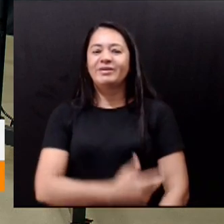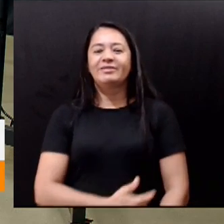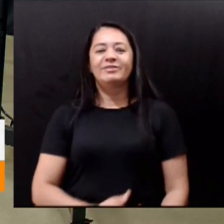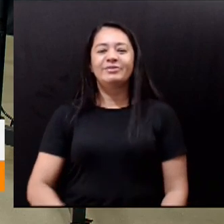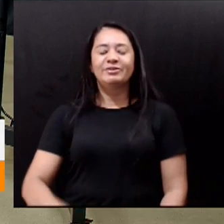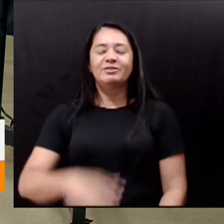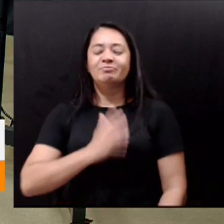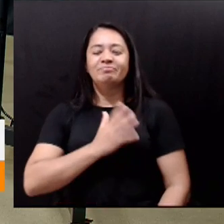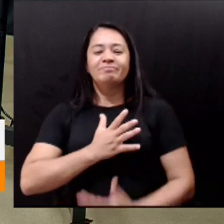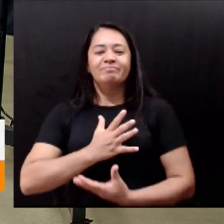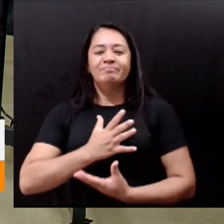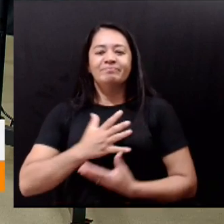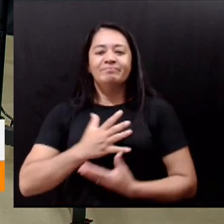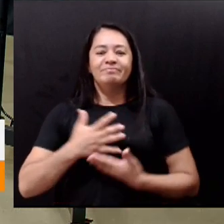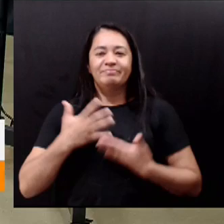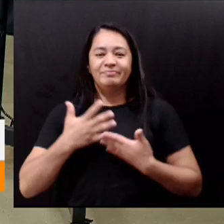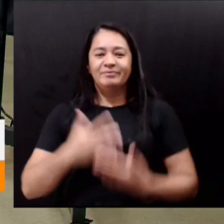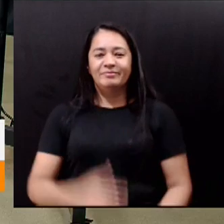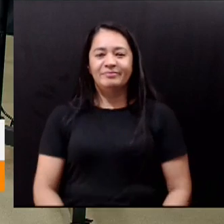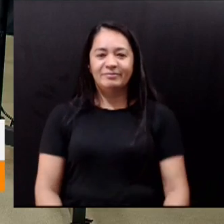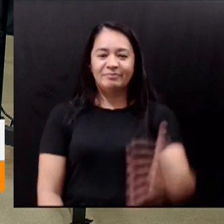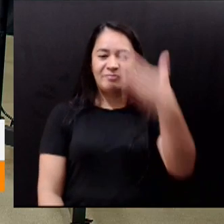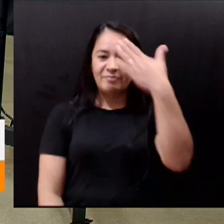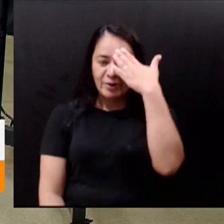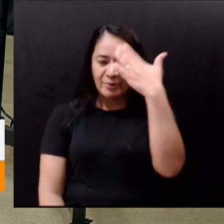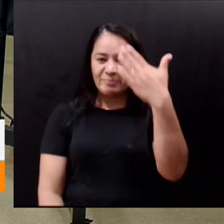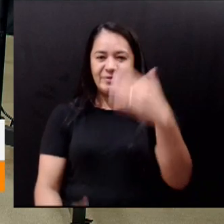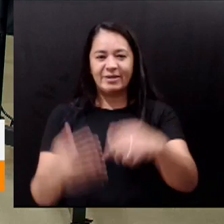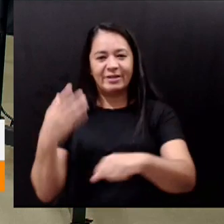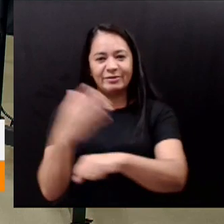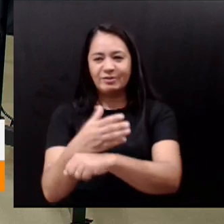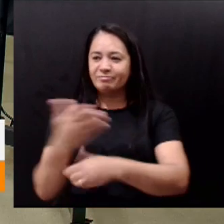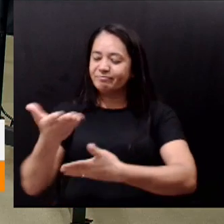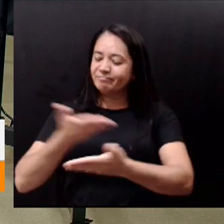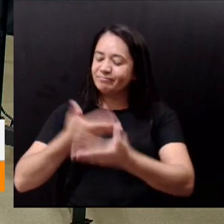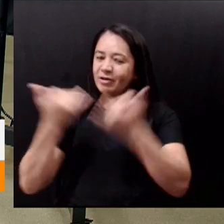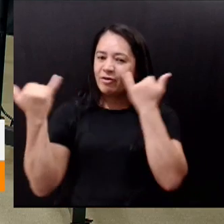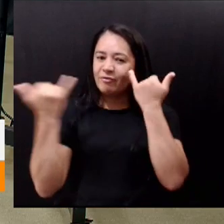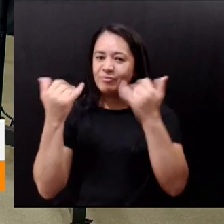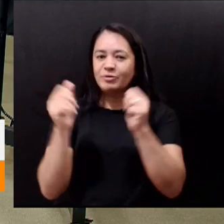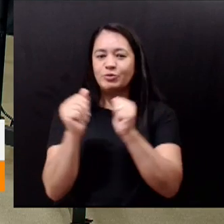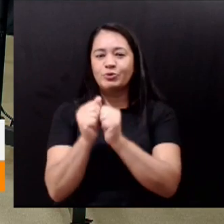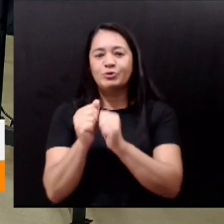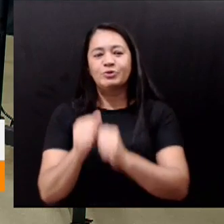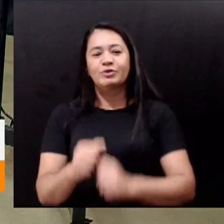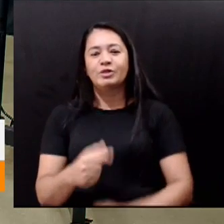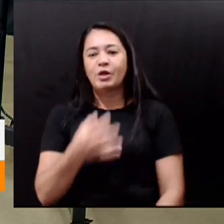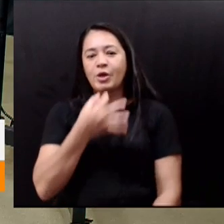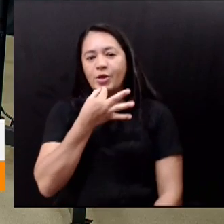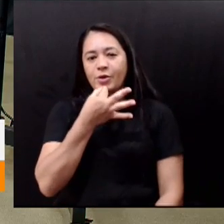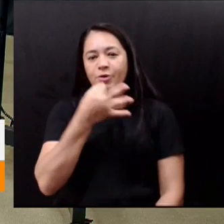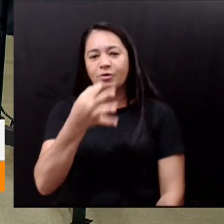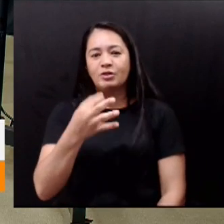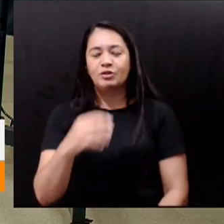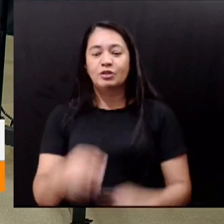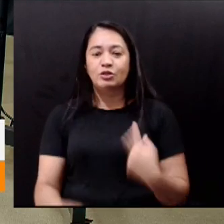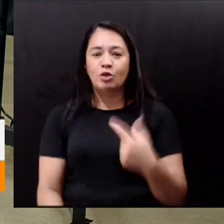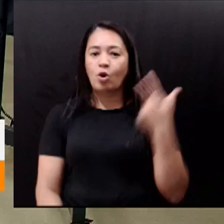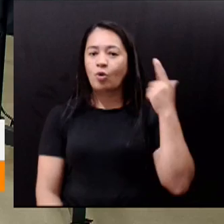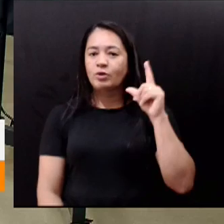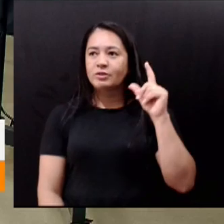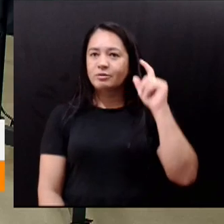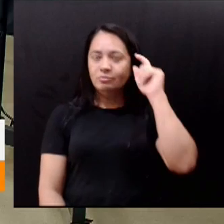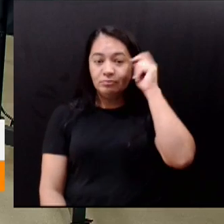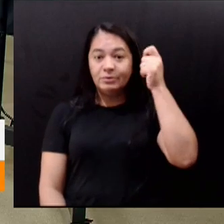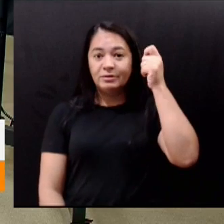Obrigada pela sua participação, por compartilhar informações com a gente. Eu acredito que a gente conseguiu virar uma chavinha aí, de repente alguém